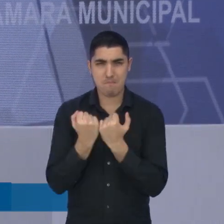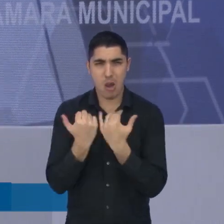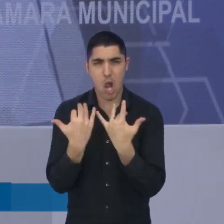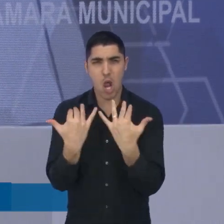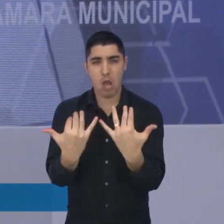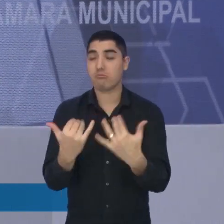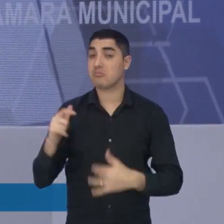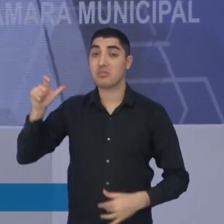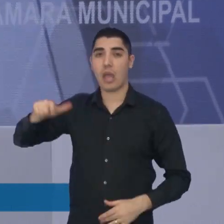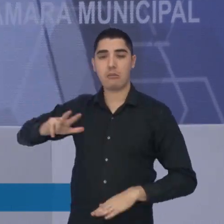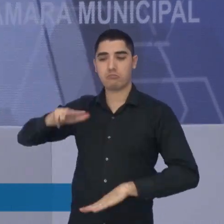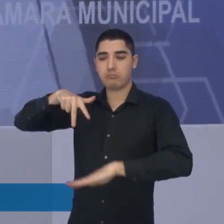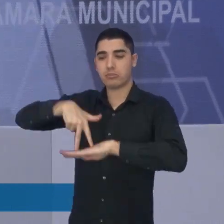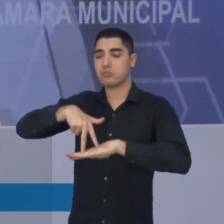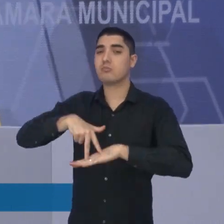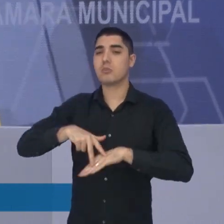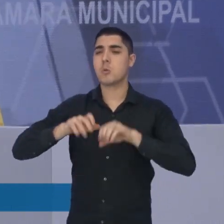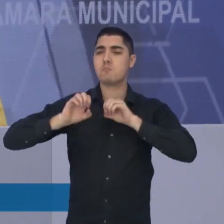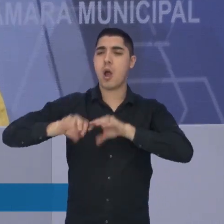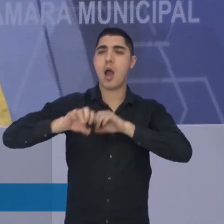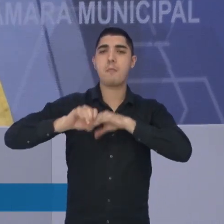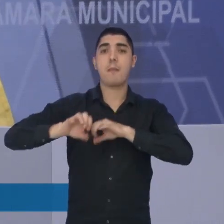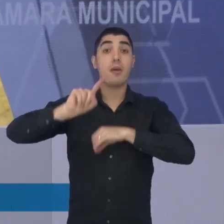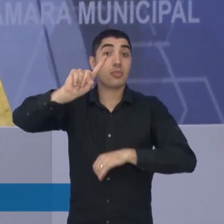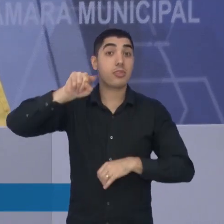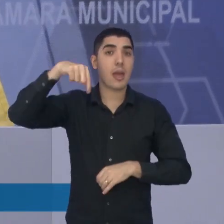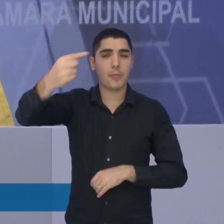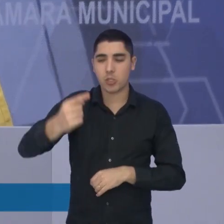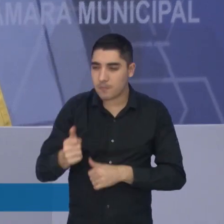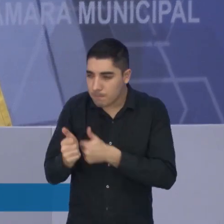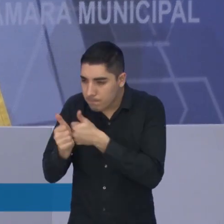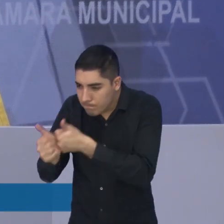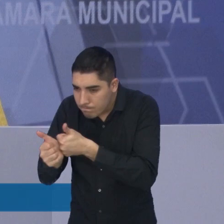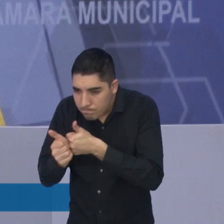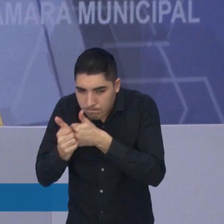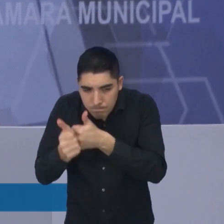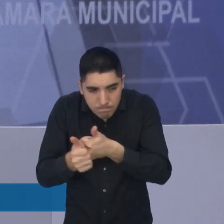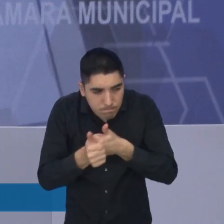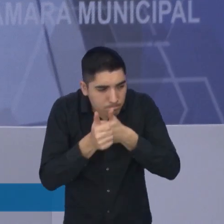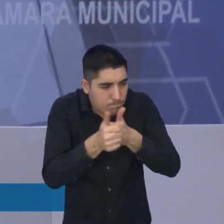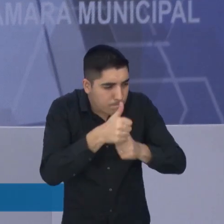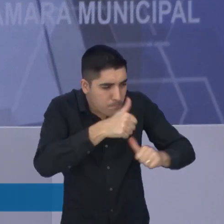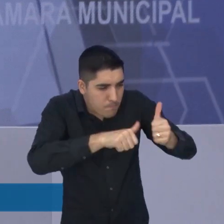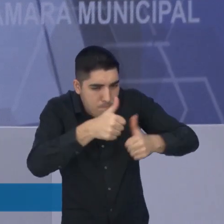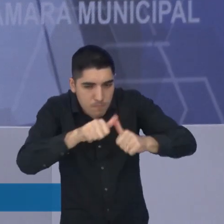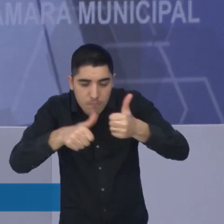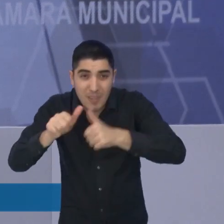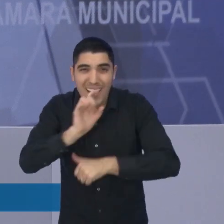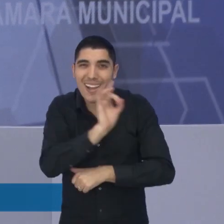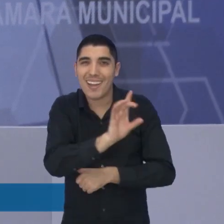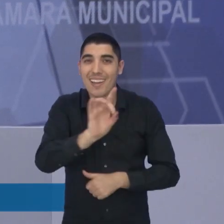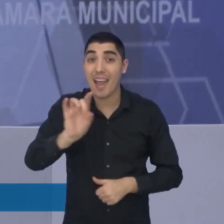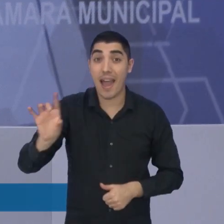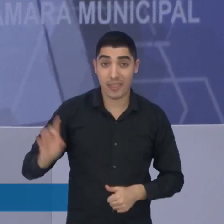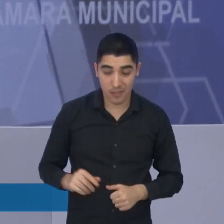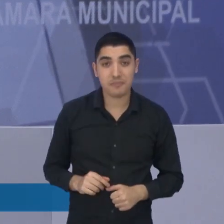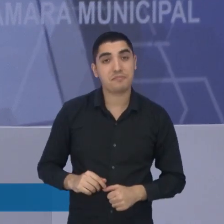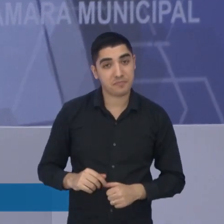perto esses alunos. Então, isso estou comentando para mostrar, eu diria assim,